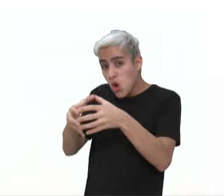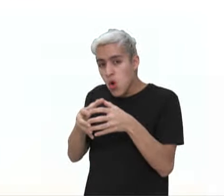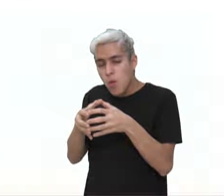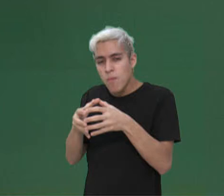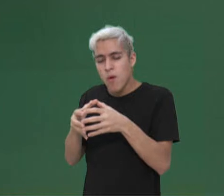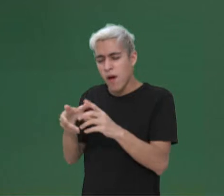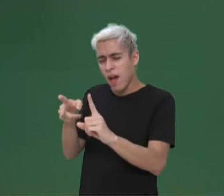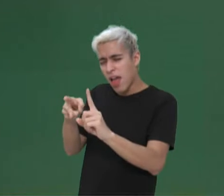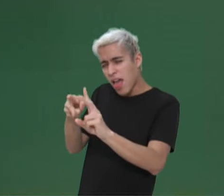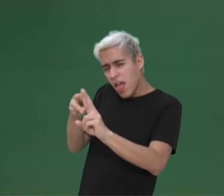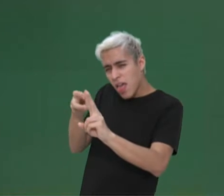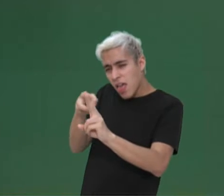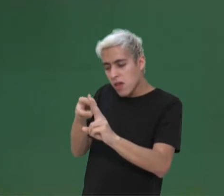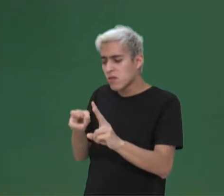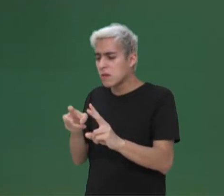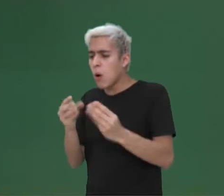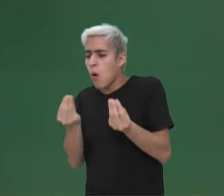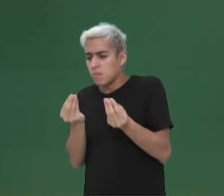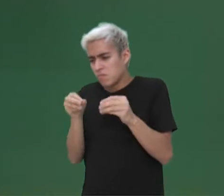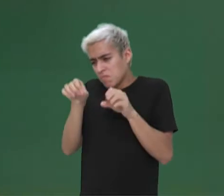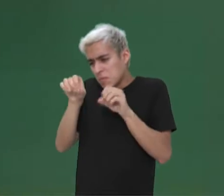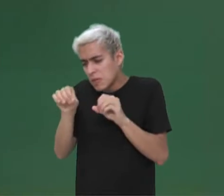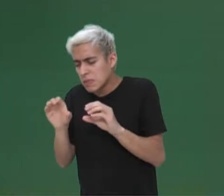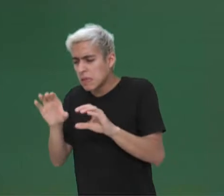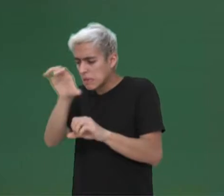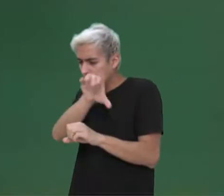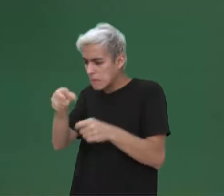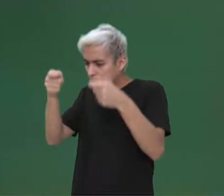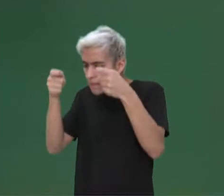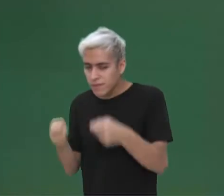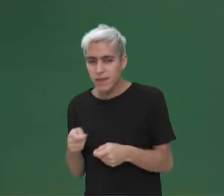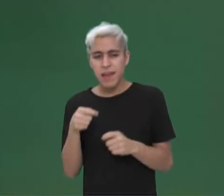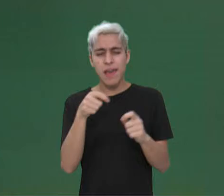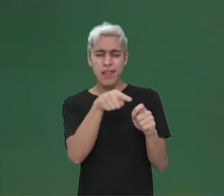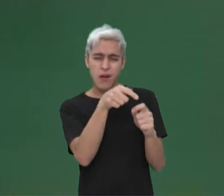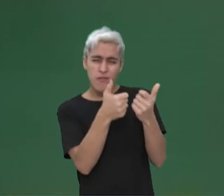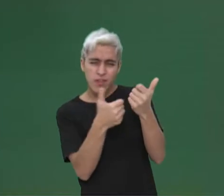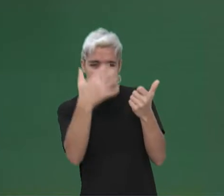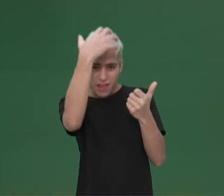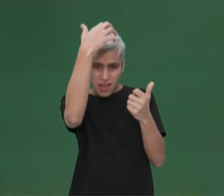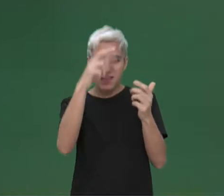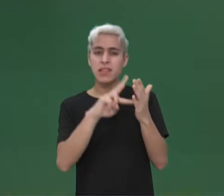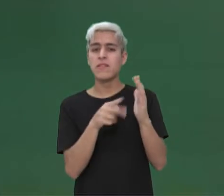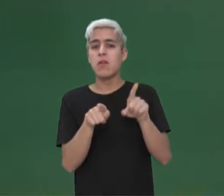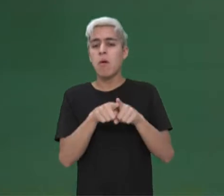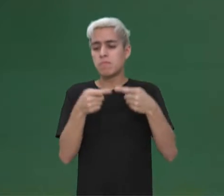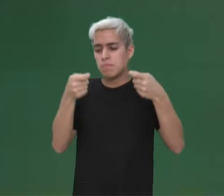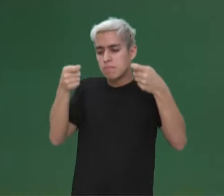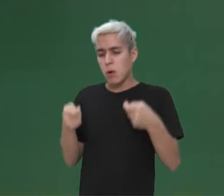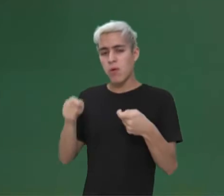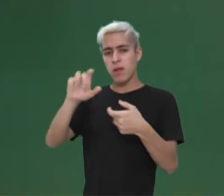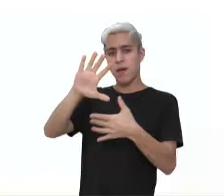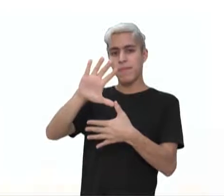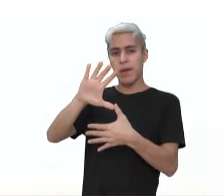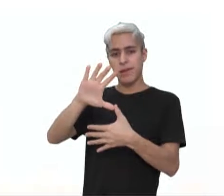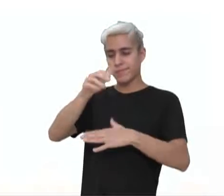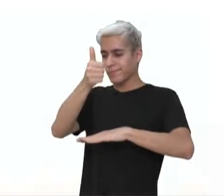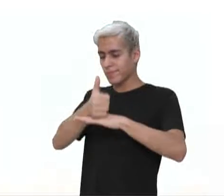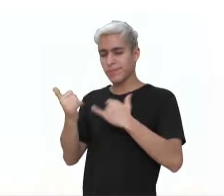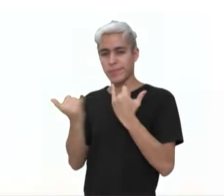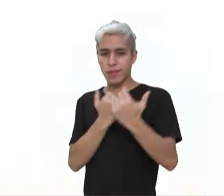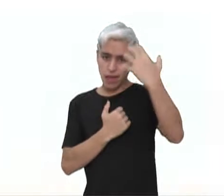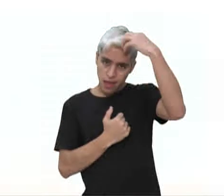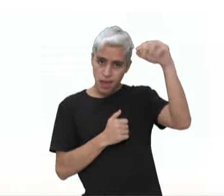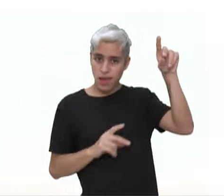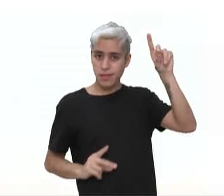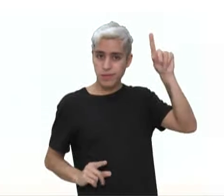índios. Então, o vice-rei era quem mandava, quem exercia o poder em nome do rei na América. E ainda, qual o papel